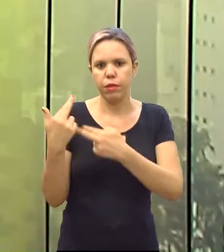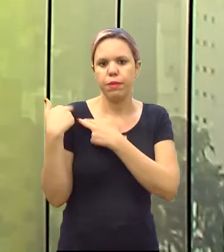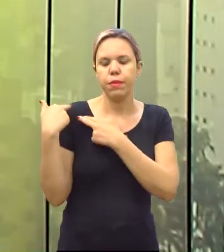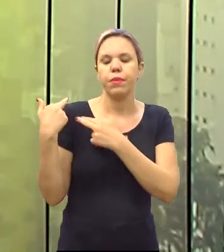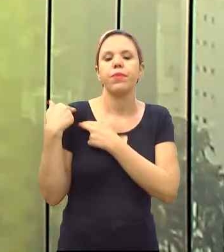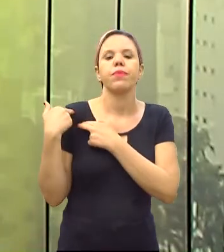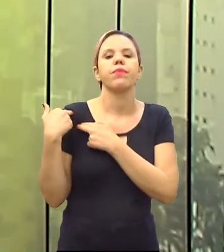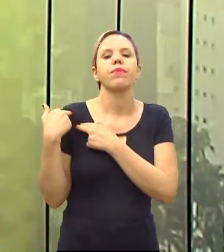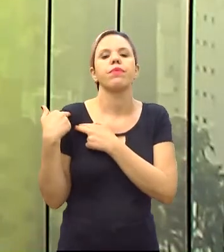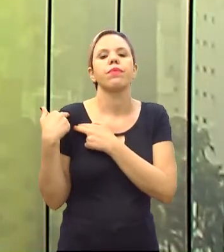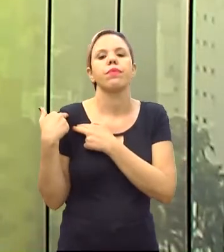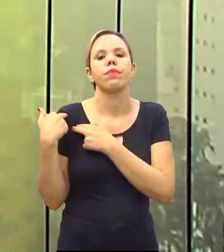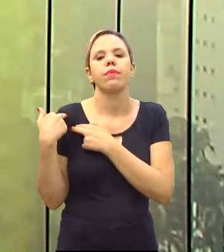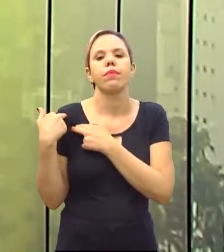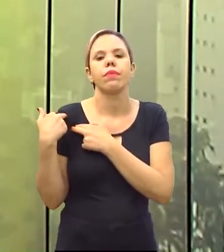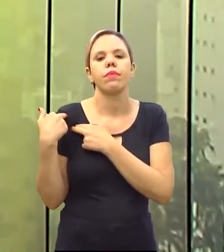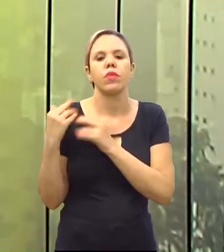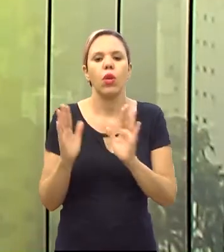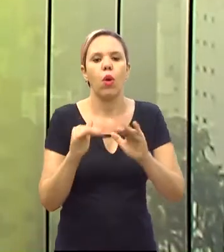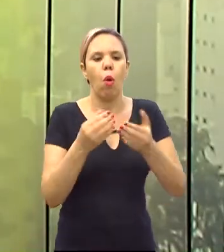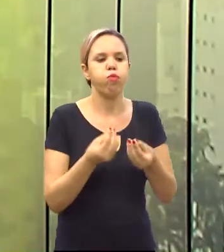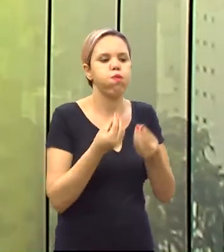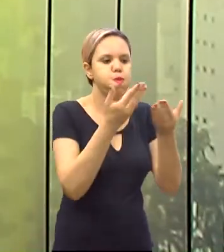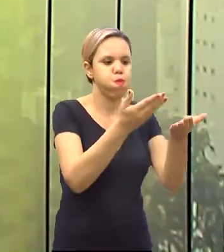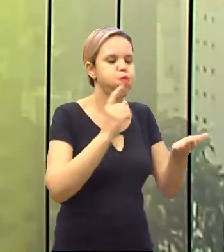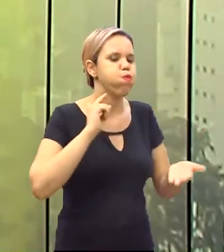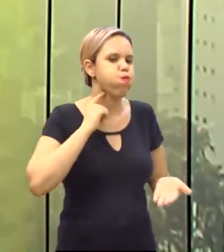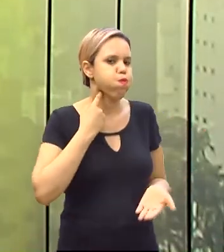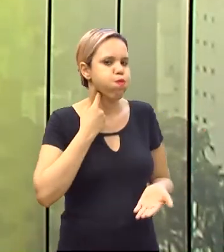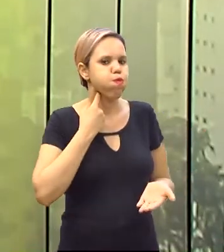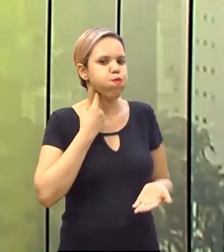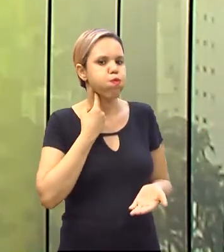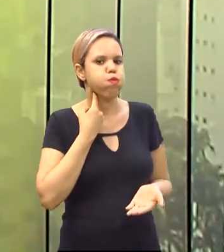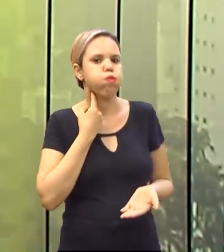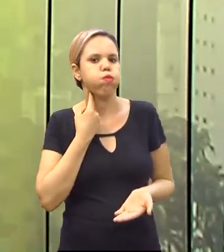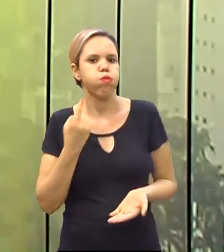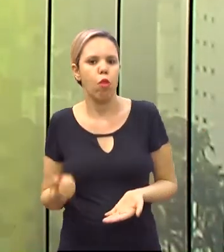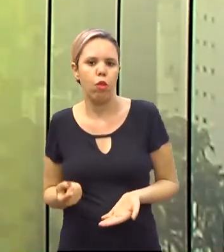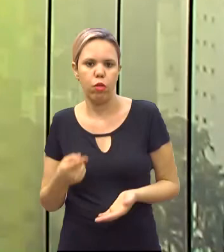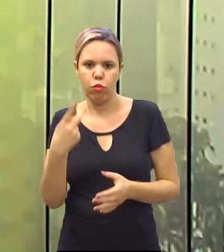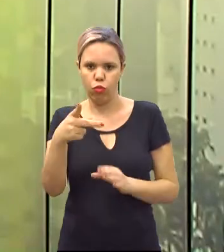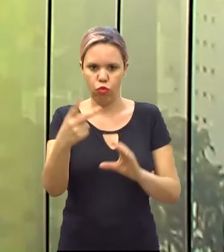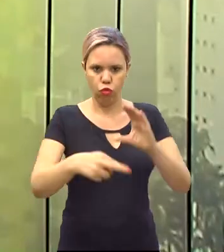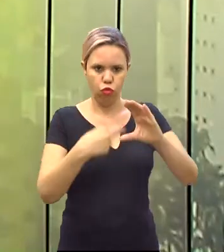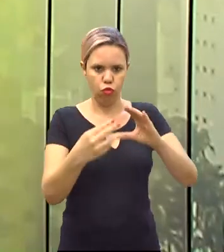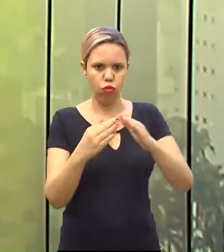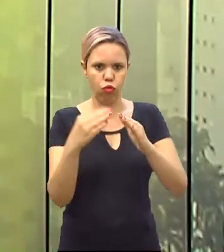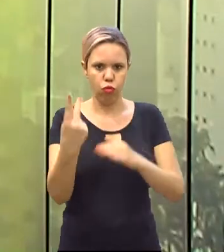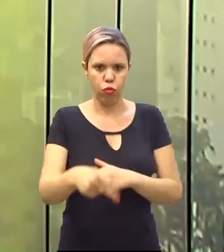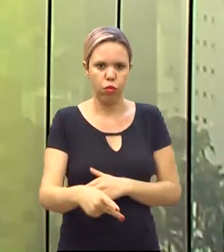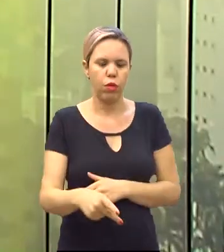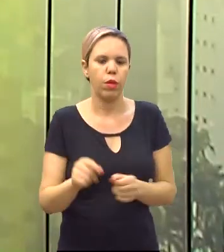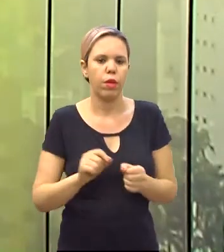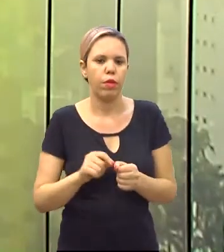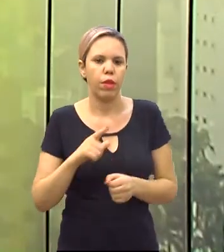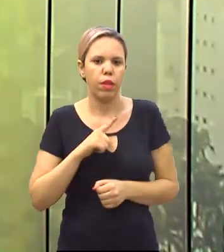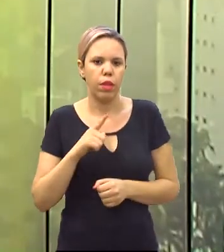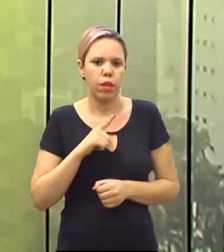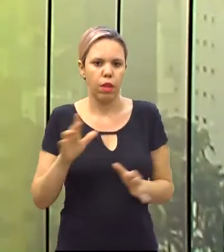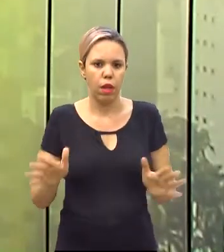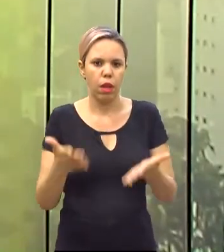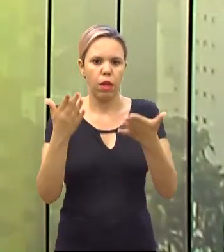responsabilidade, inclusive na destinação do lixo, na destinação do seu resíduo aí em casa, tem a